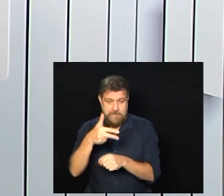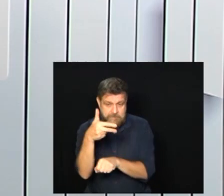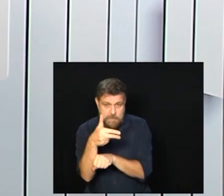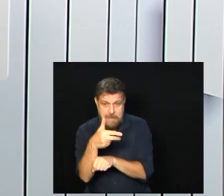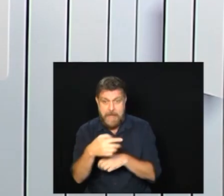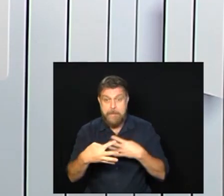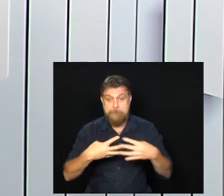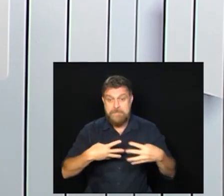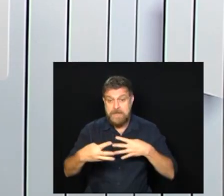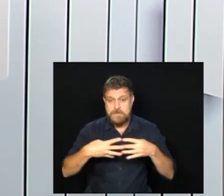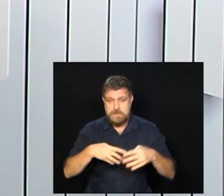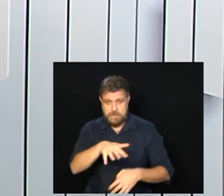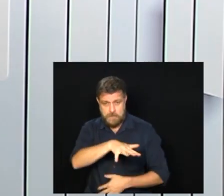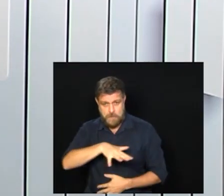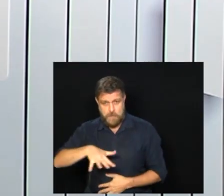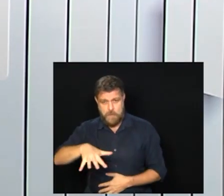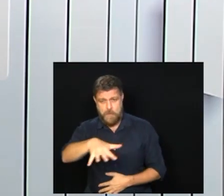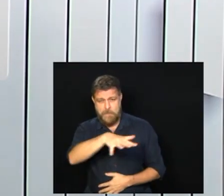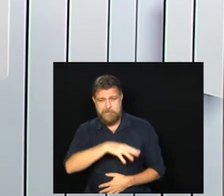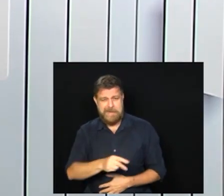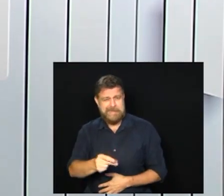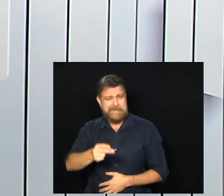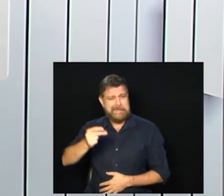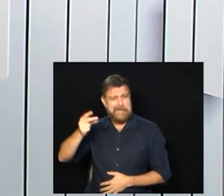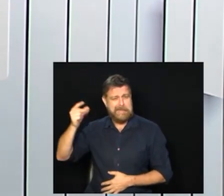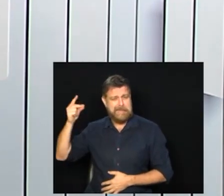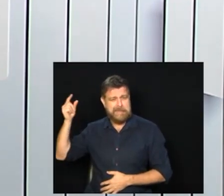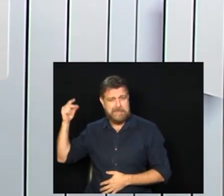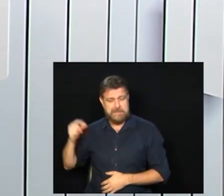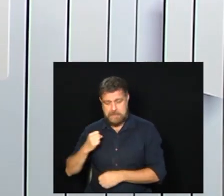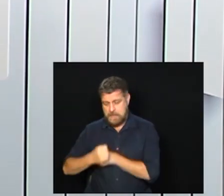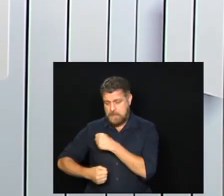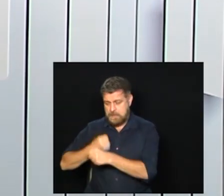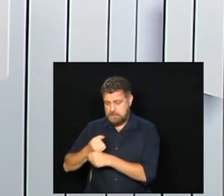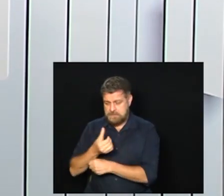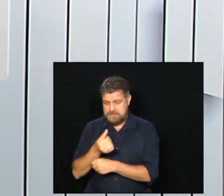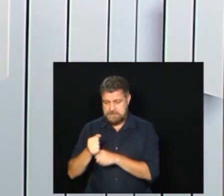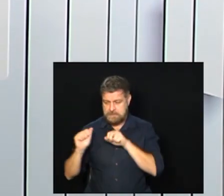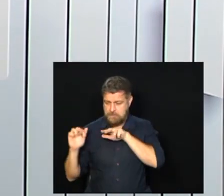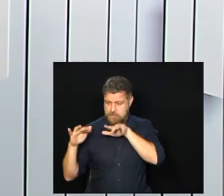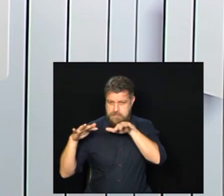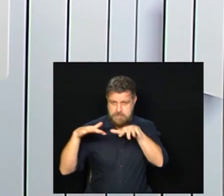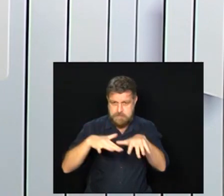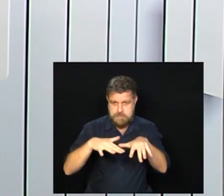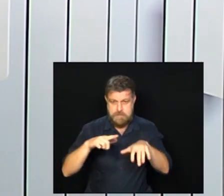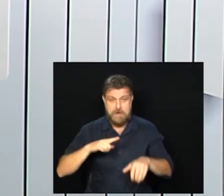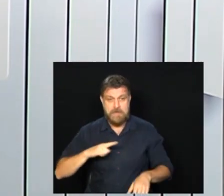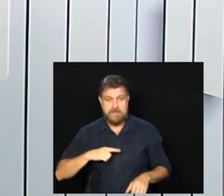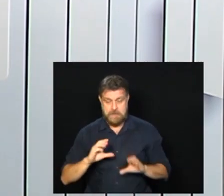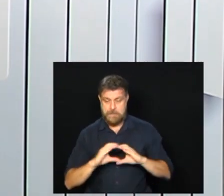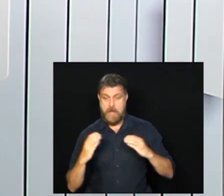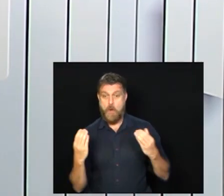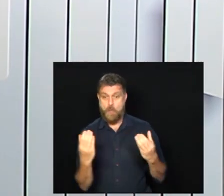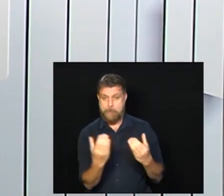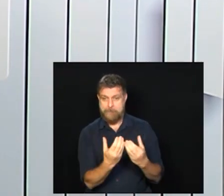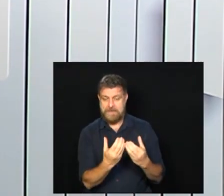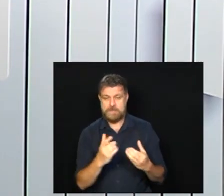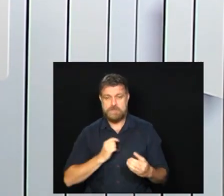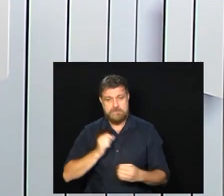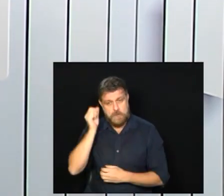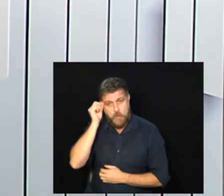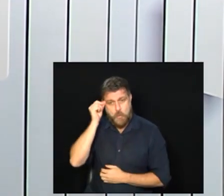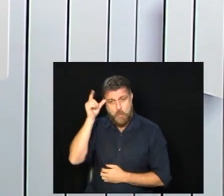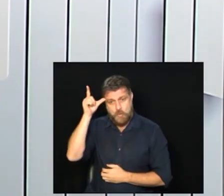uma área que começou a ser ocupada lá na década de 60 e que conta com uma cooperativa